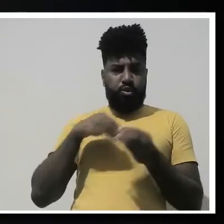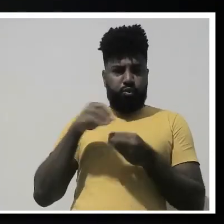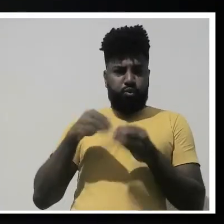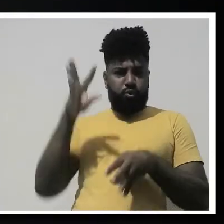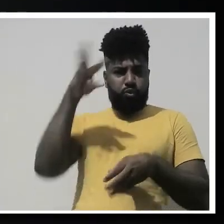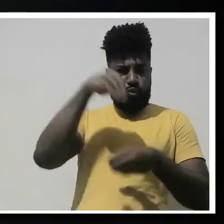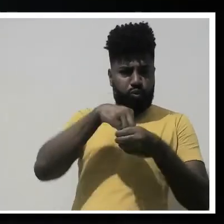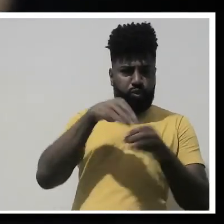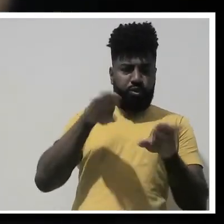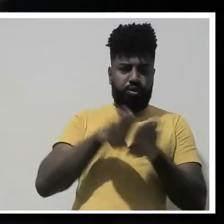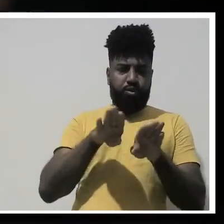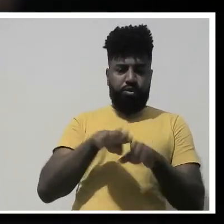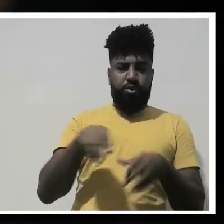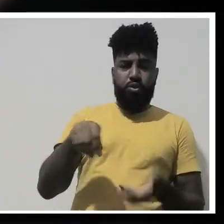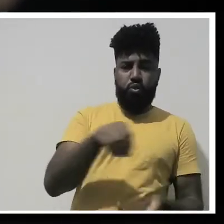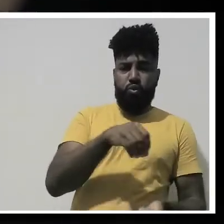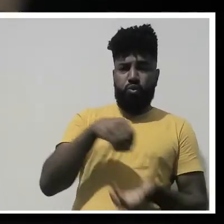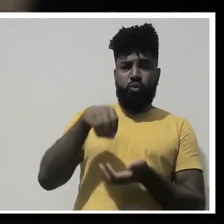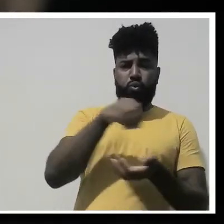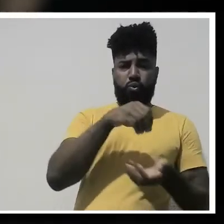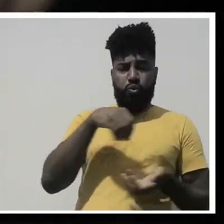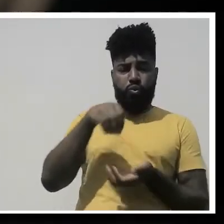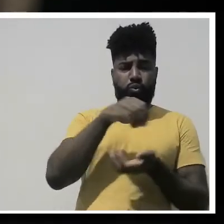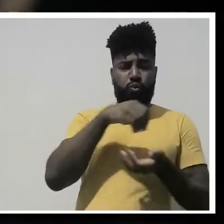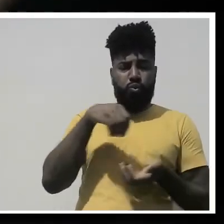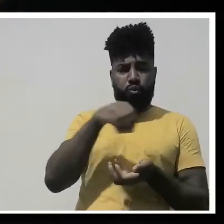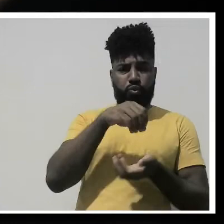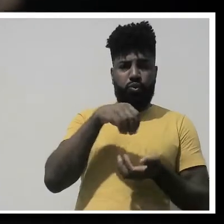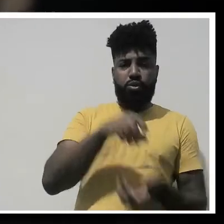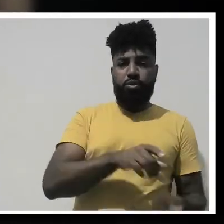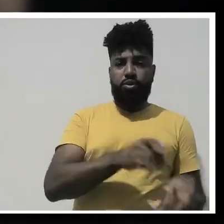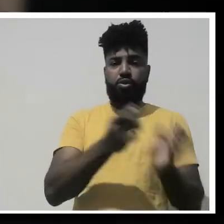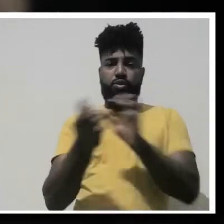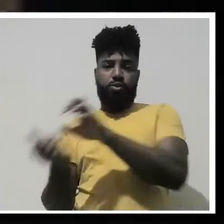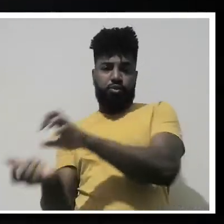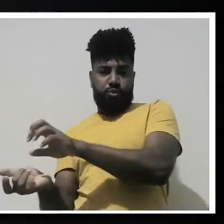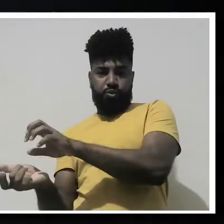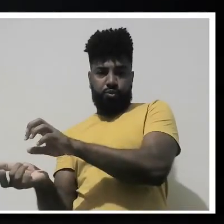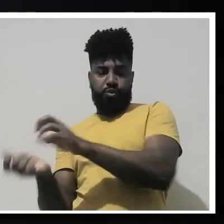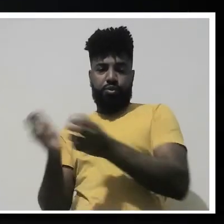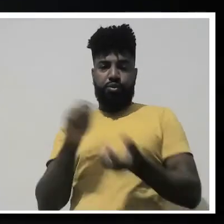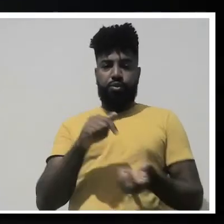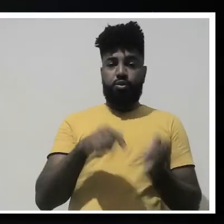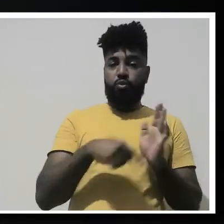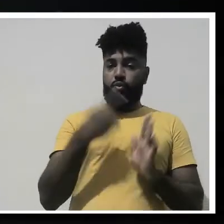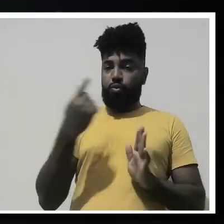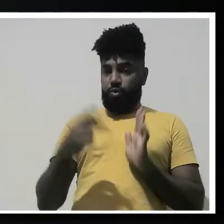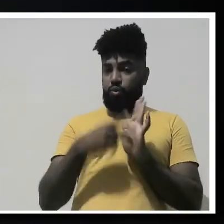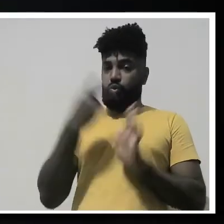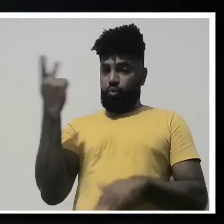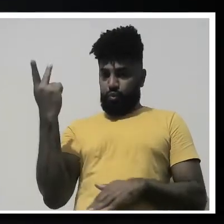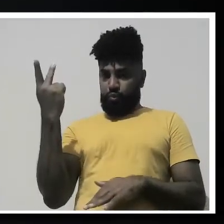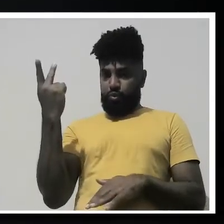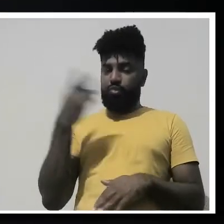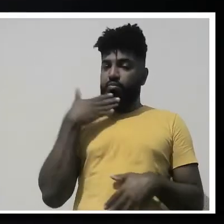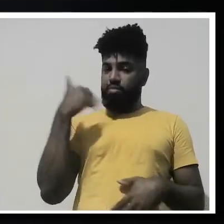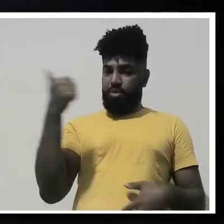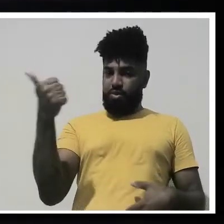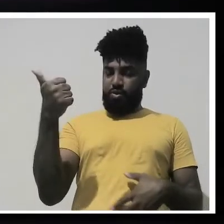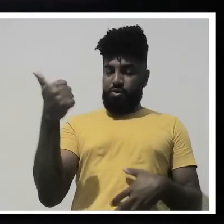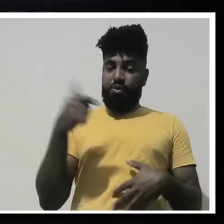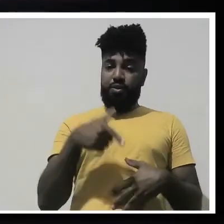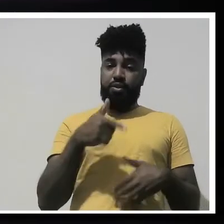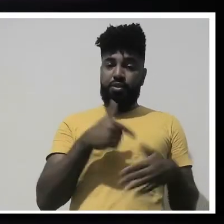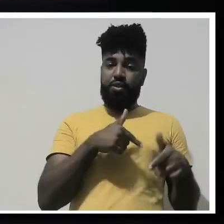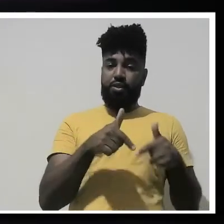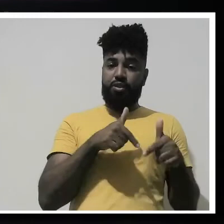colocar um pouquinho da nossa solução nele, agitar essa solução dentro e jogar fora. Eu até costumo fazer isso 2 vezes, é